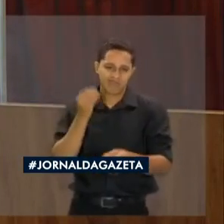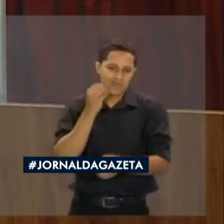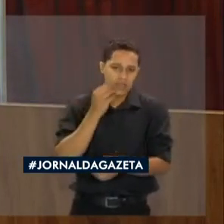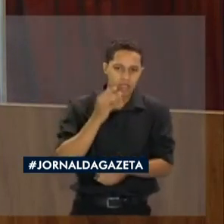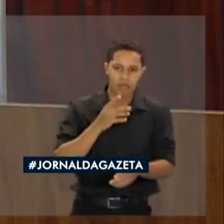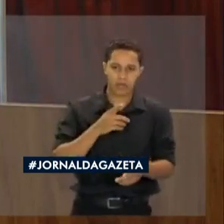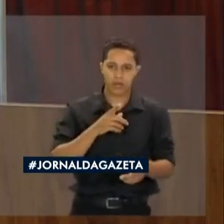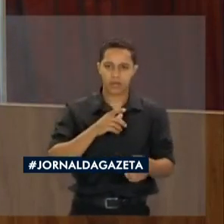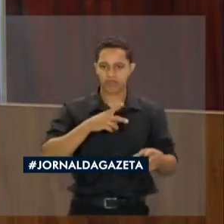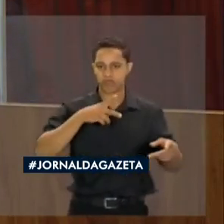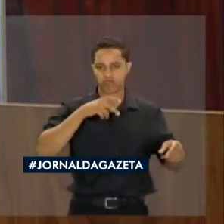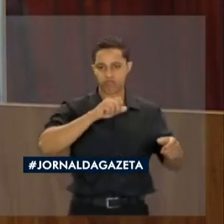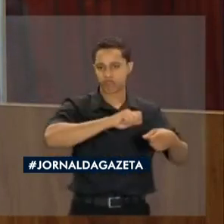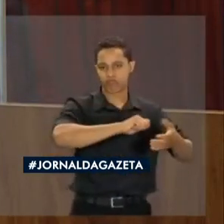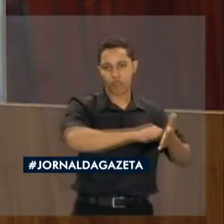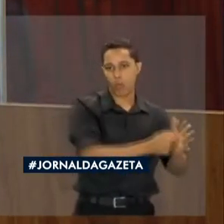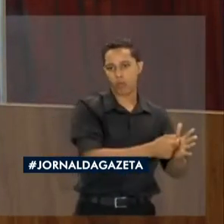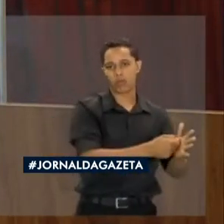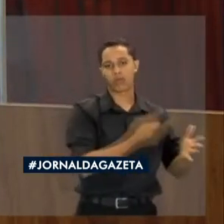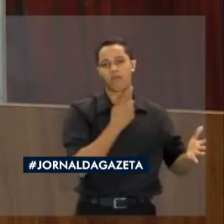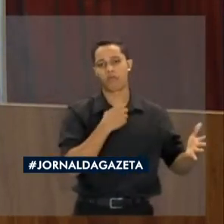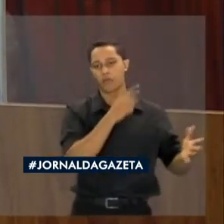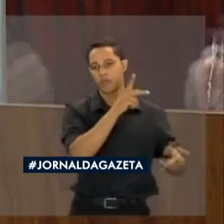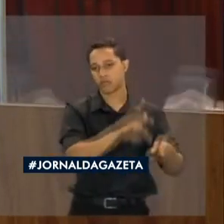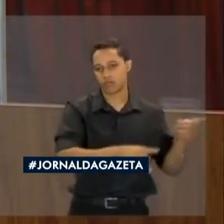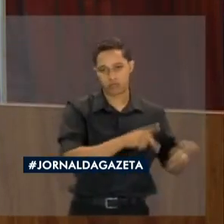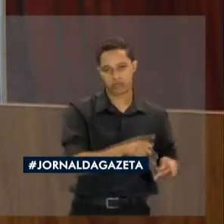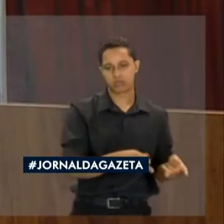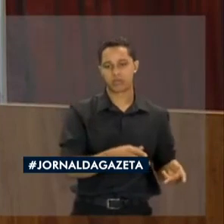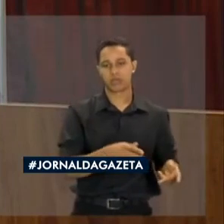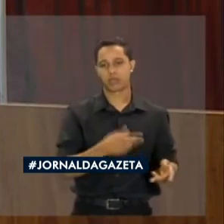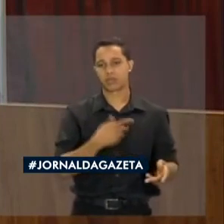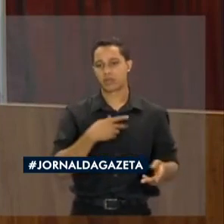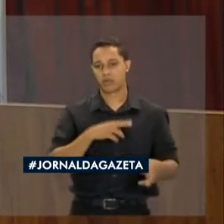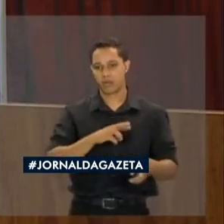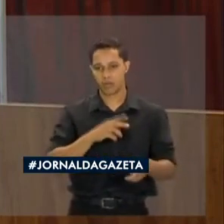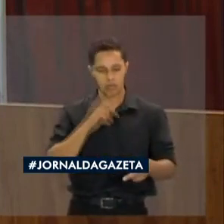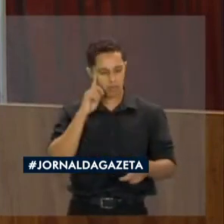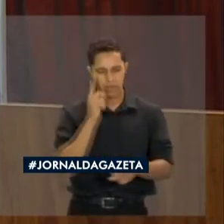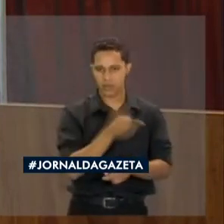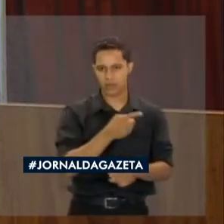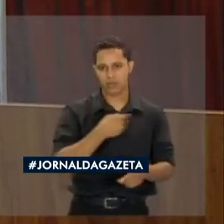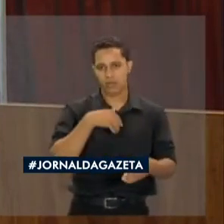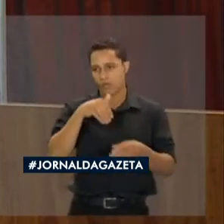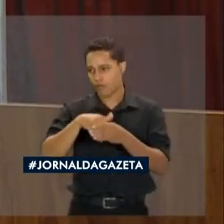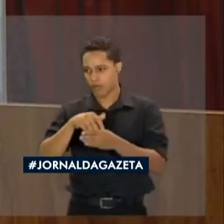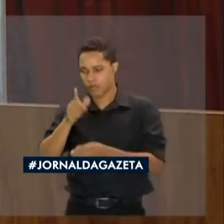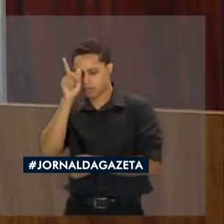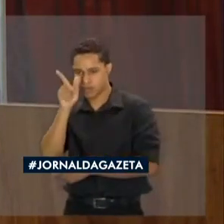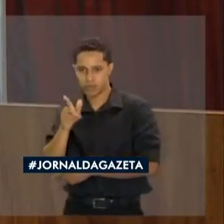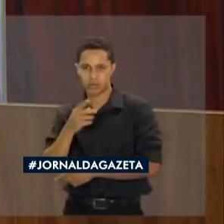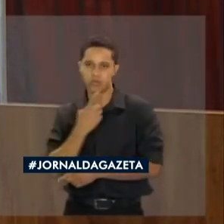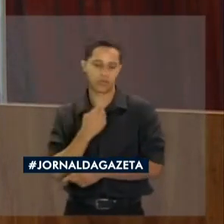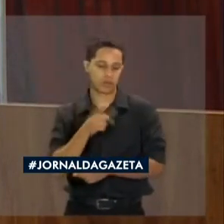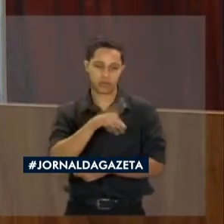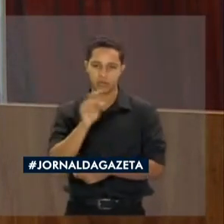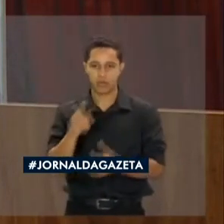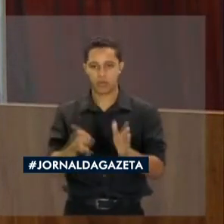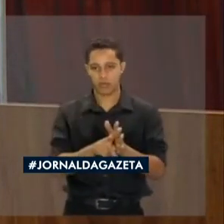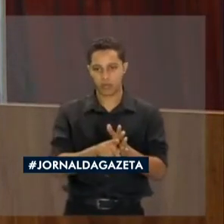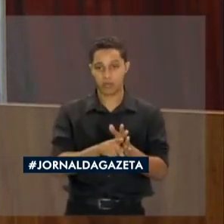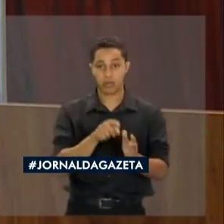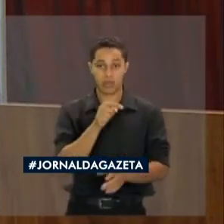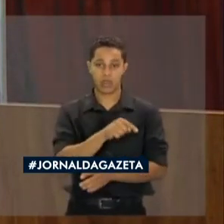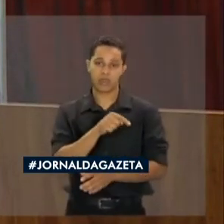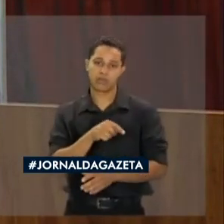principais alvos de Bolsonaro, afirmou que a Justiça Eleitoral busca combater aqueles que são contrários aos ideais republicanos. Esse